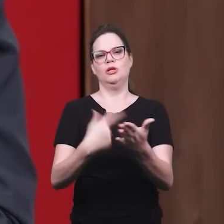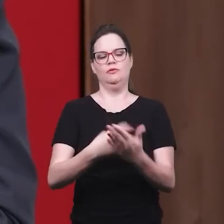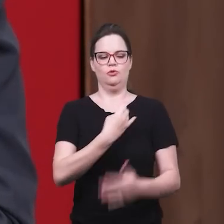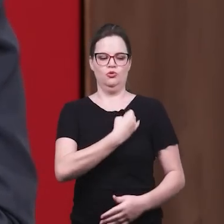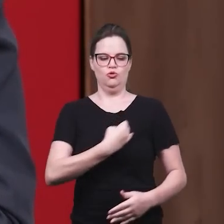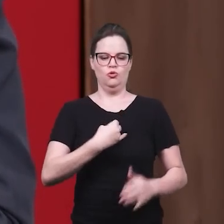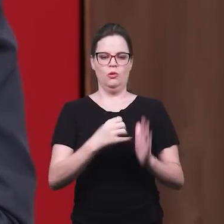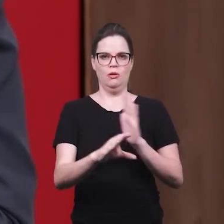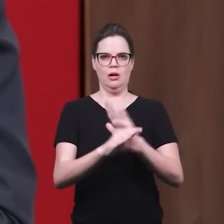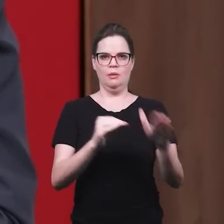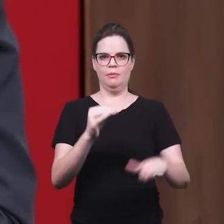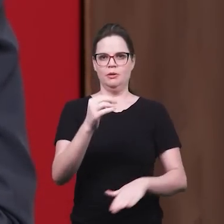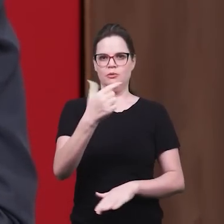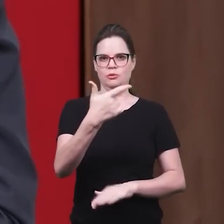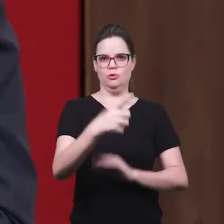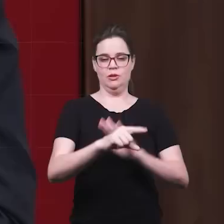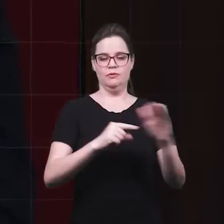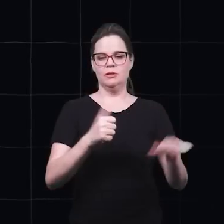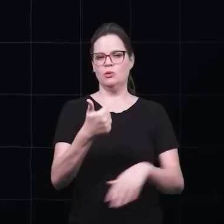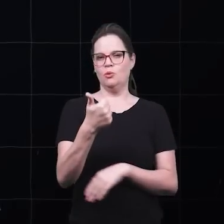2, verso 11.